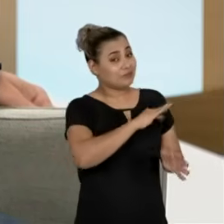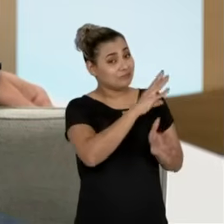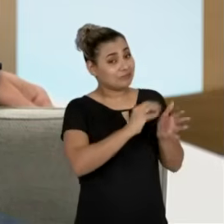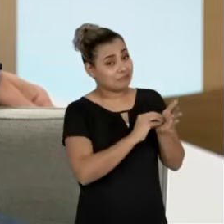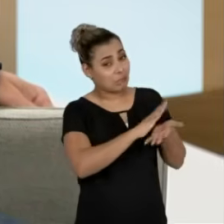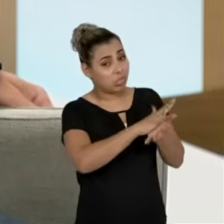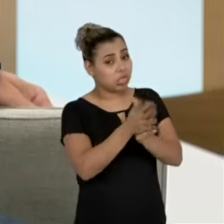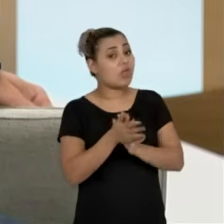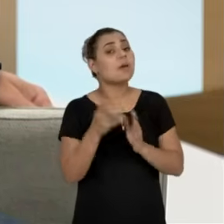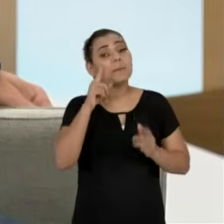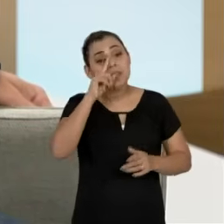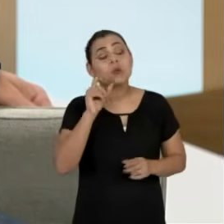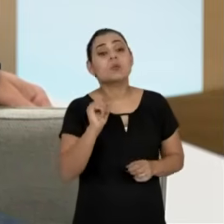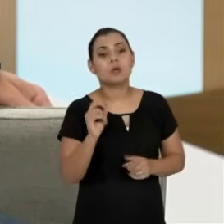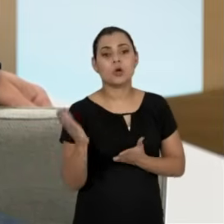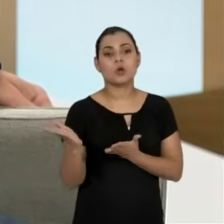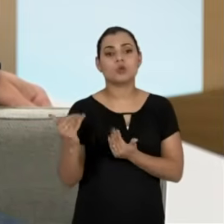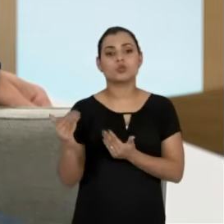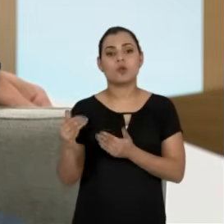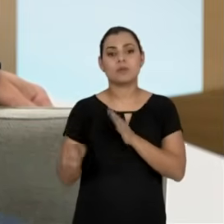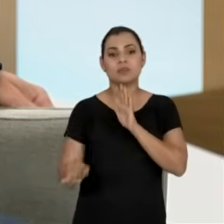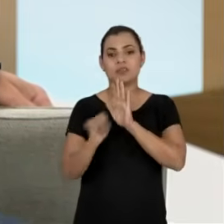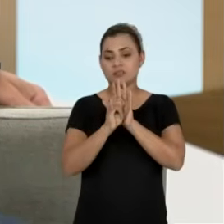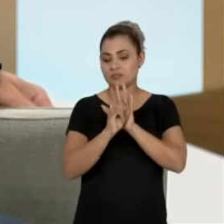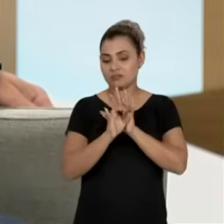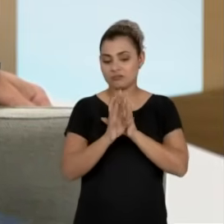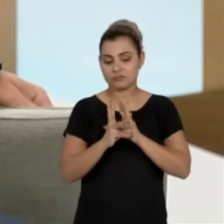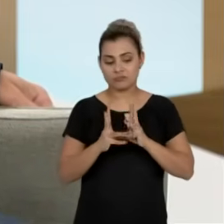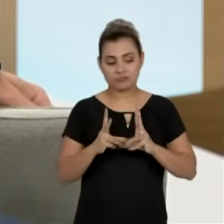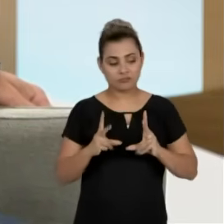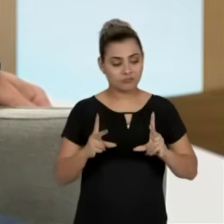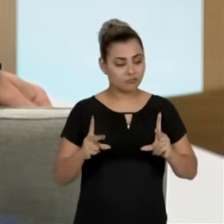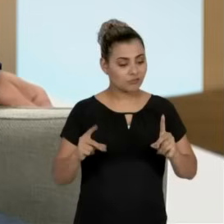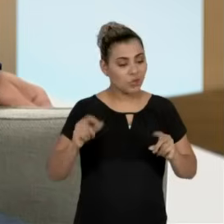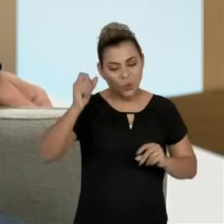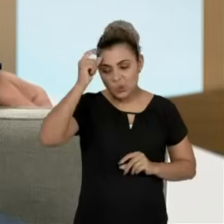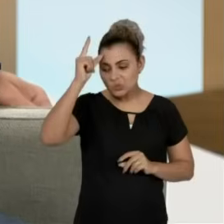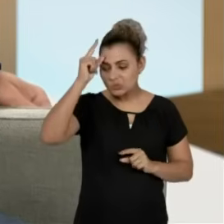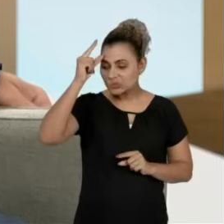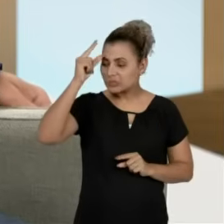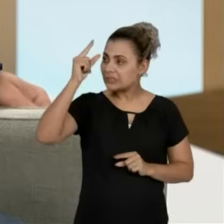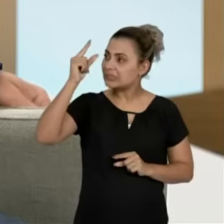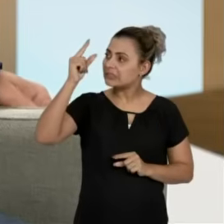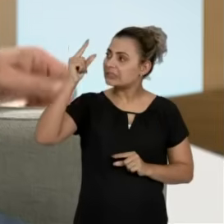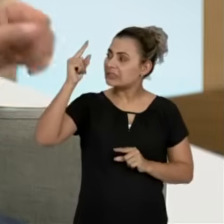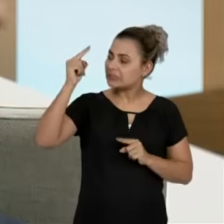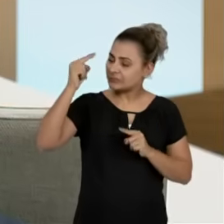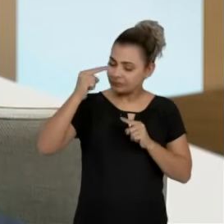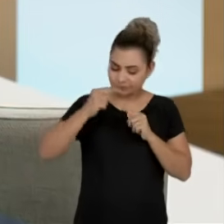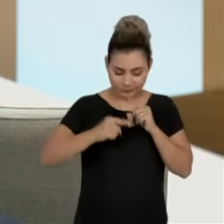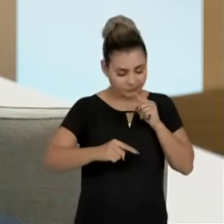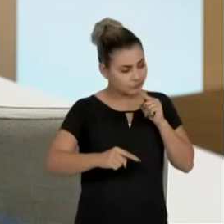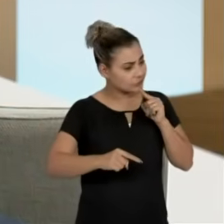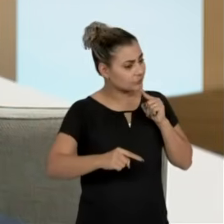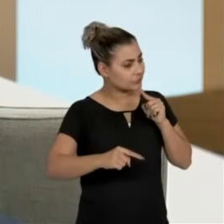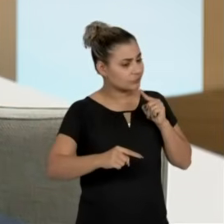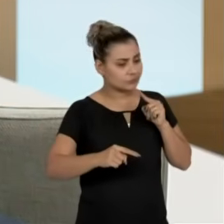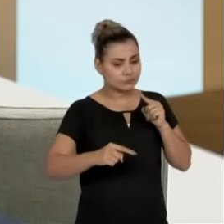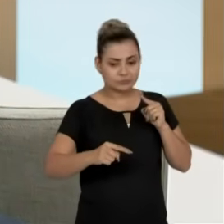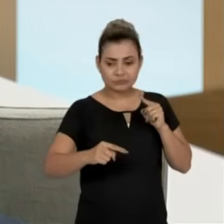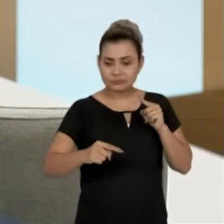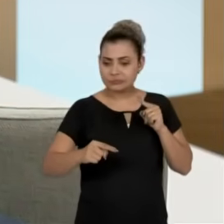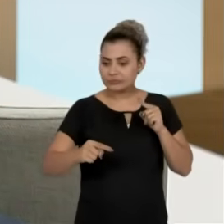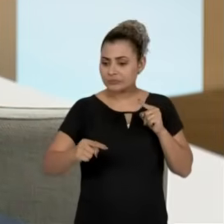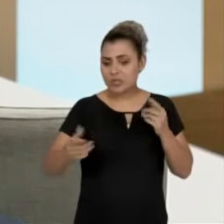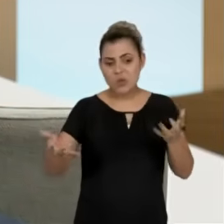hoje em dia é quando o jovem perde a identidade com o território dele, com a cultura dele, né? E aí ele começa a pensar em ser